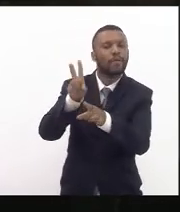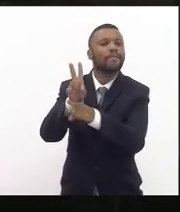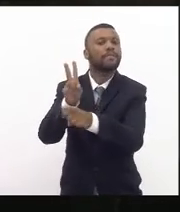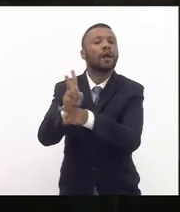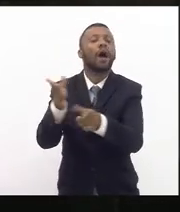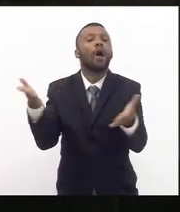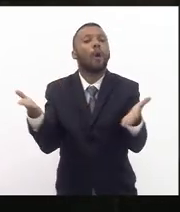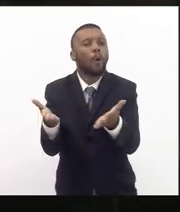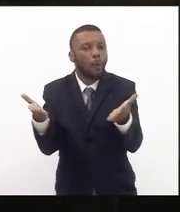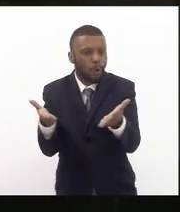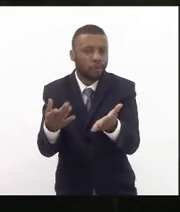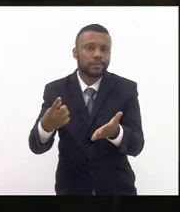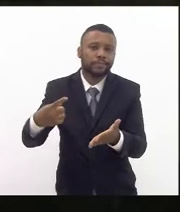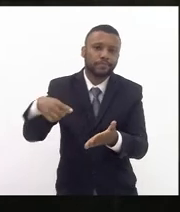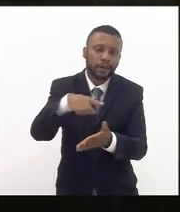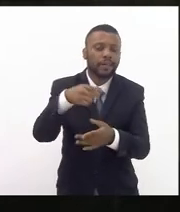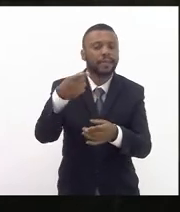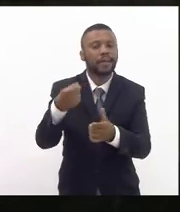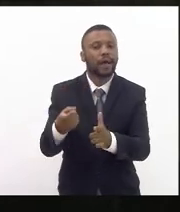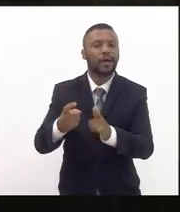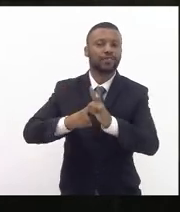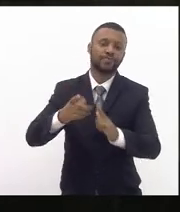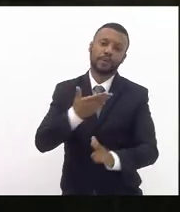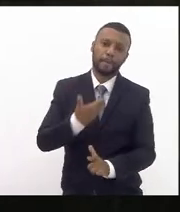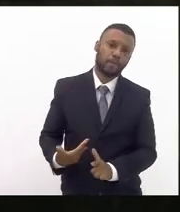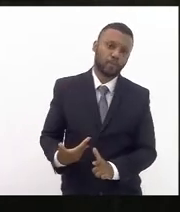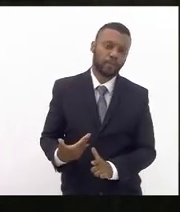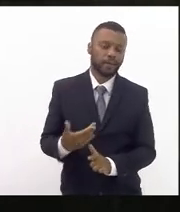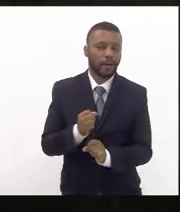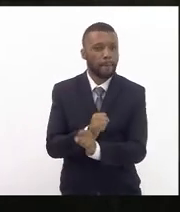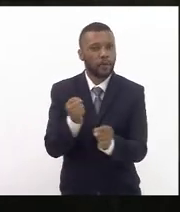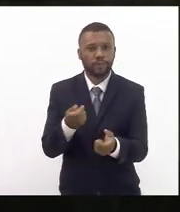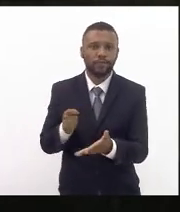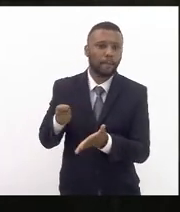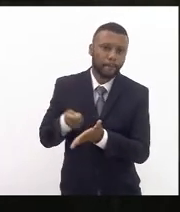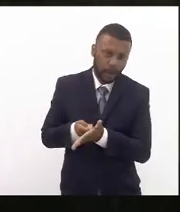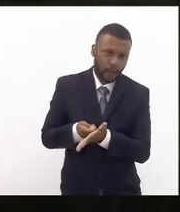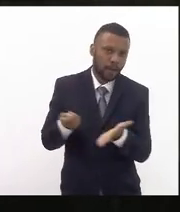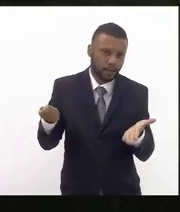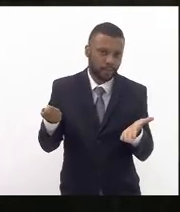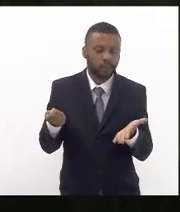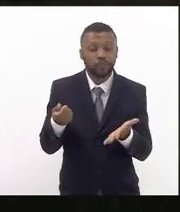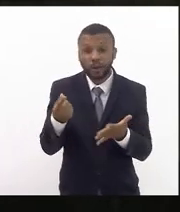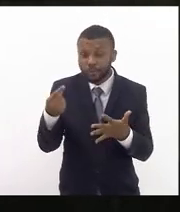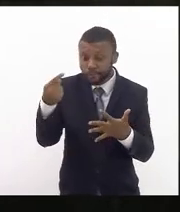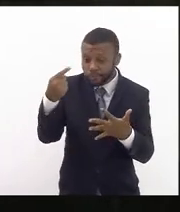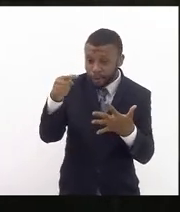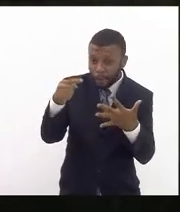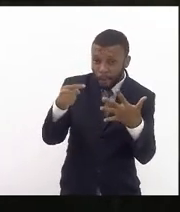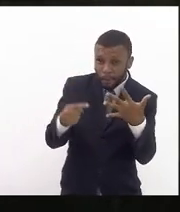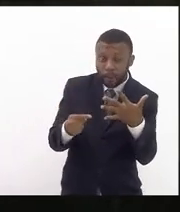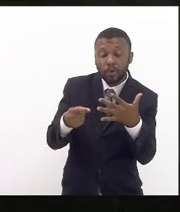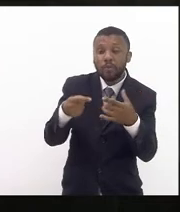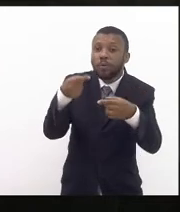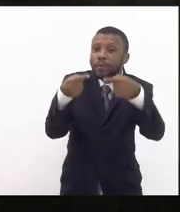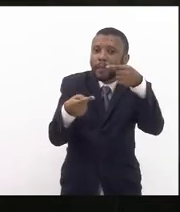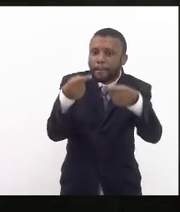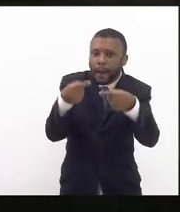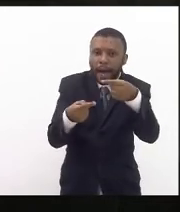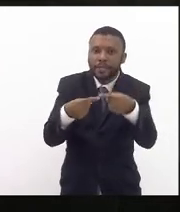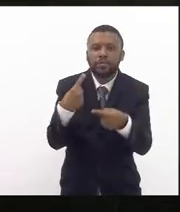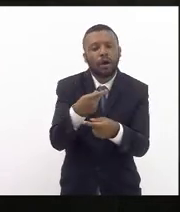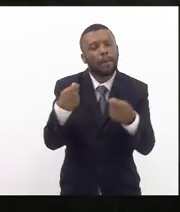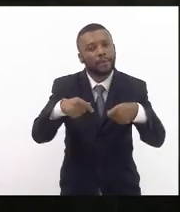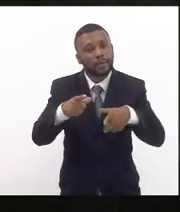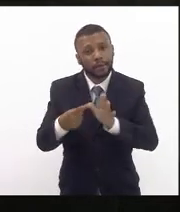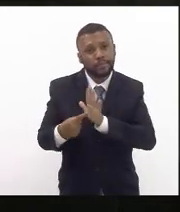hoje essa dívida pública impagável. Então, esses são os debates que a gente precisa colocar. A